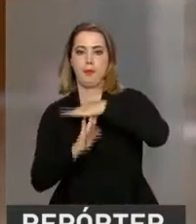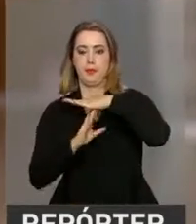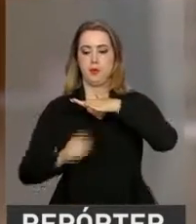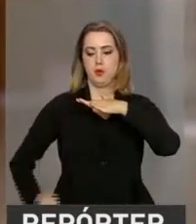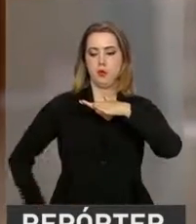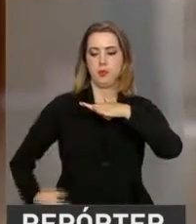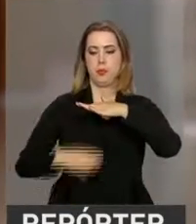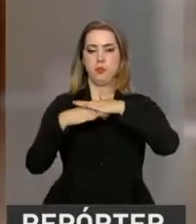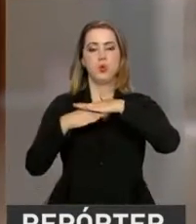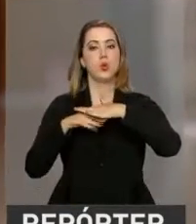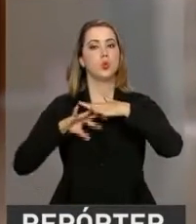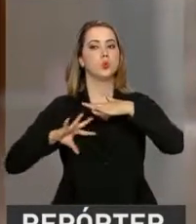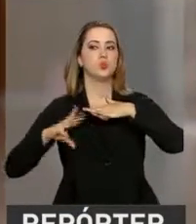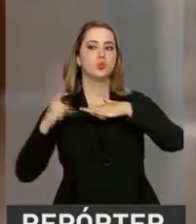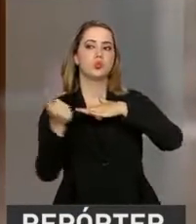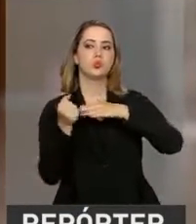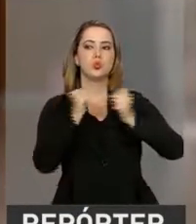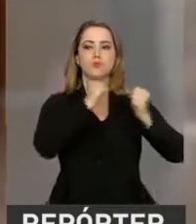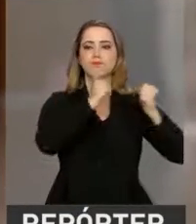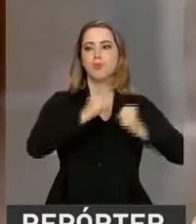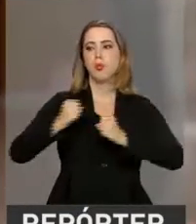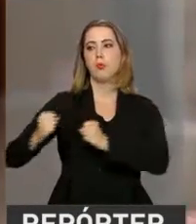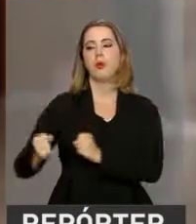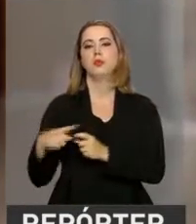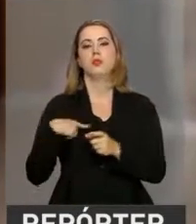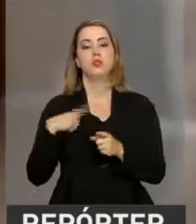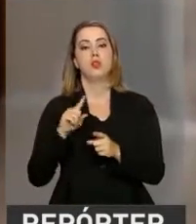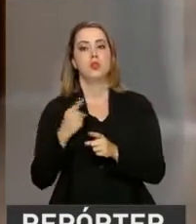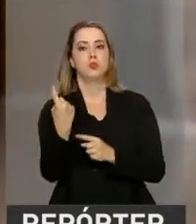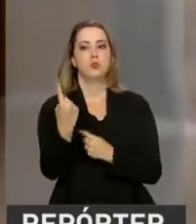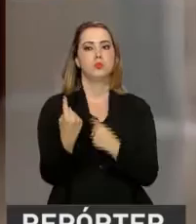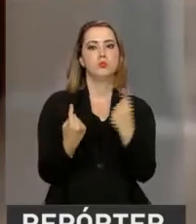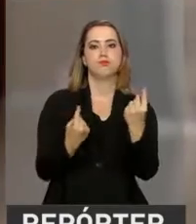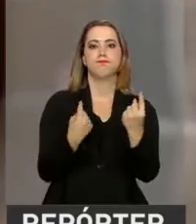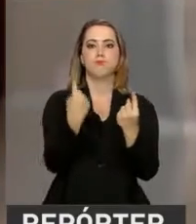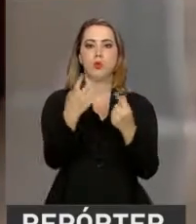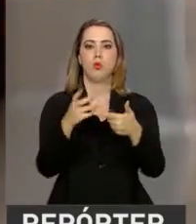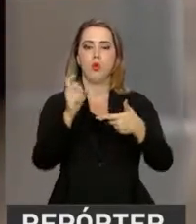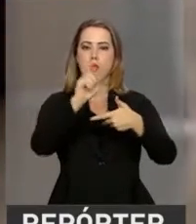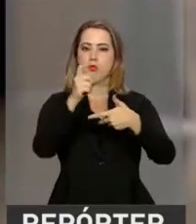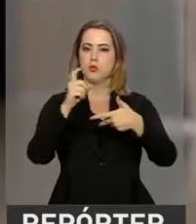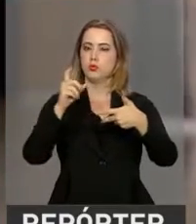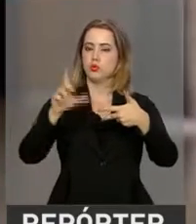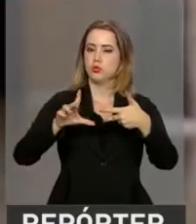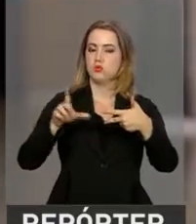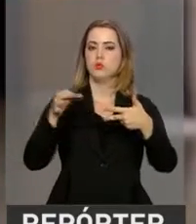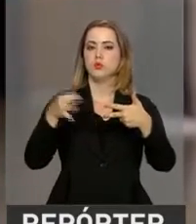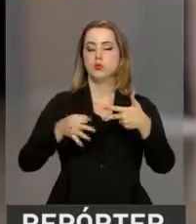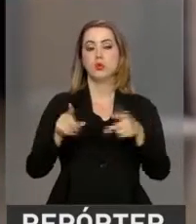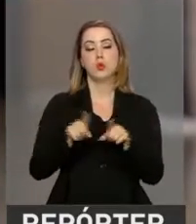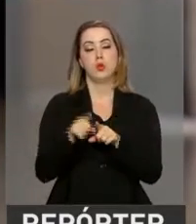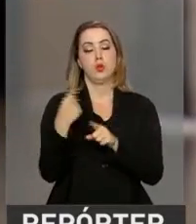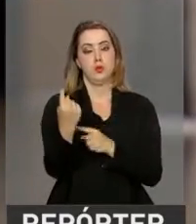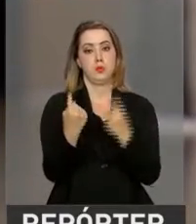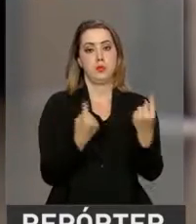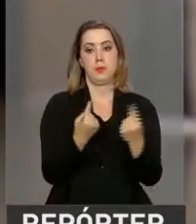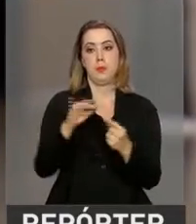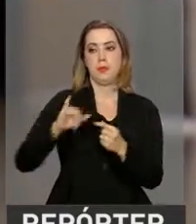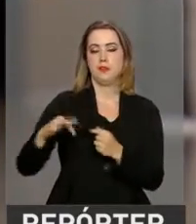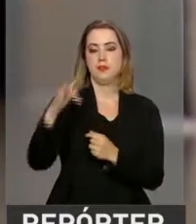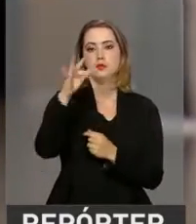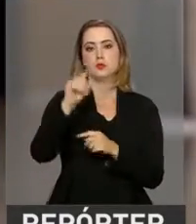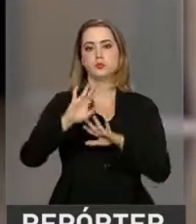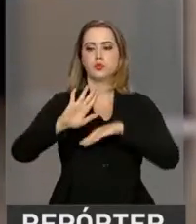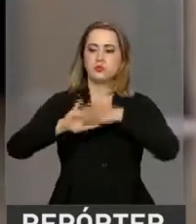para todos os poderes, depois um limite individual para cada poder, vai ser corrigido pela inflação, e ao longo